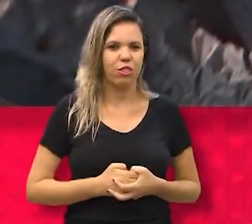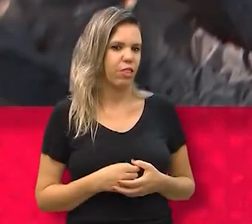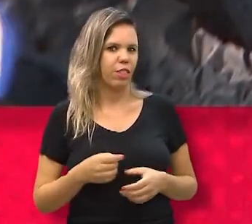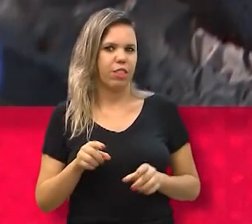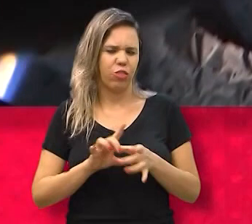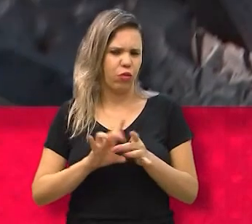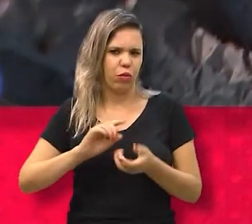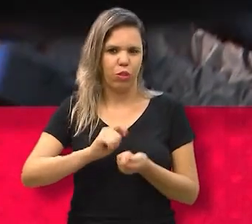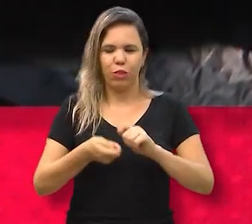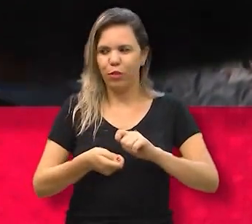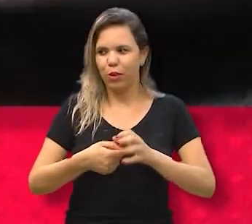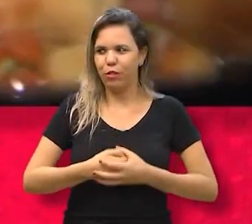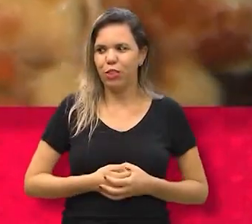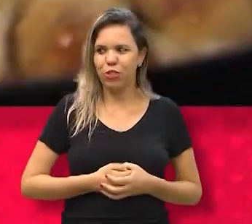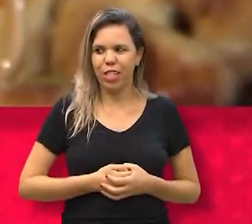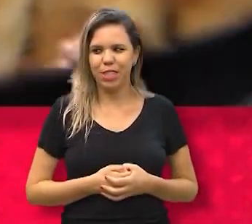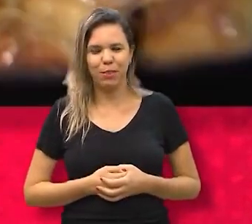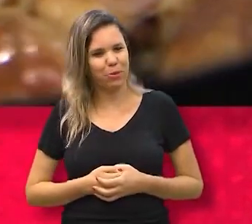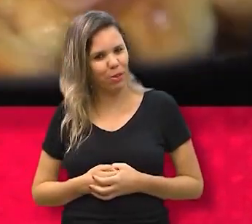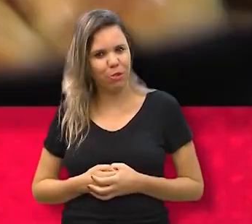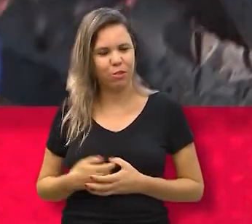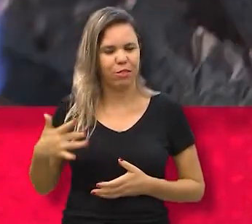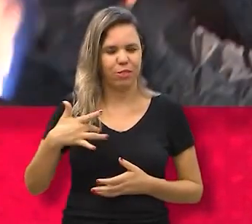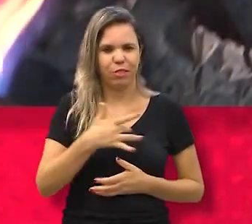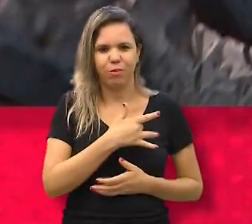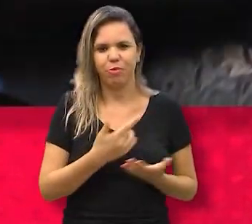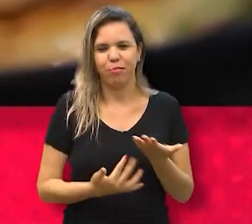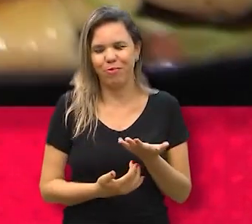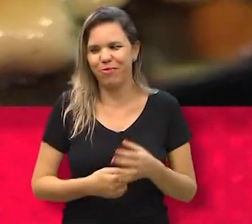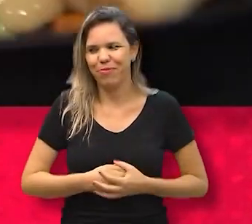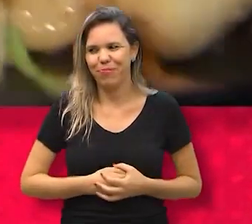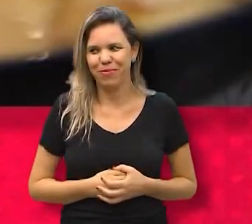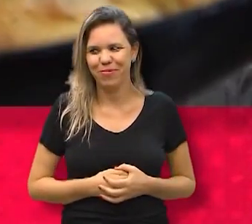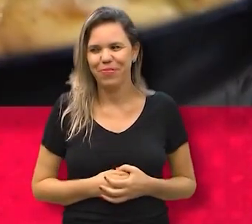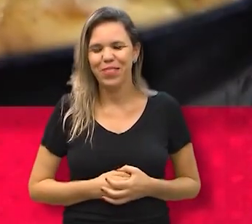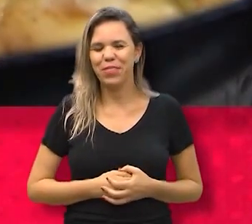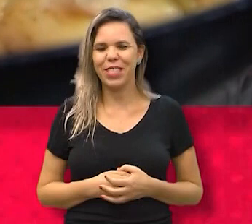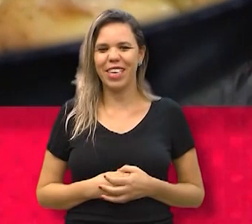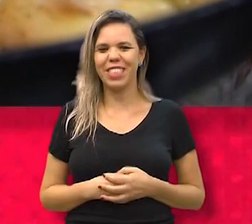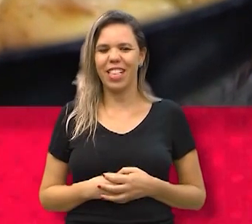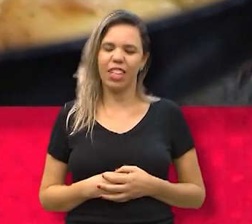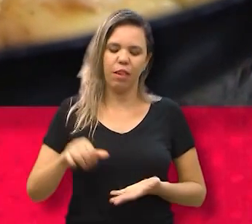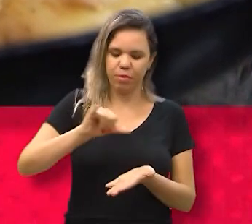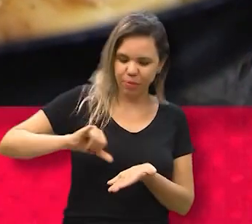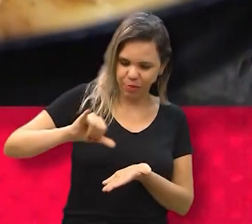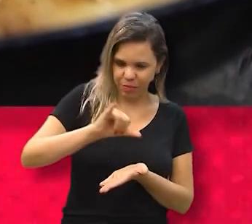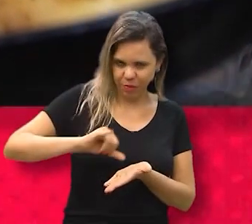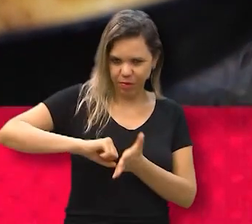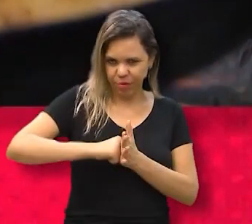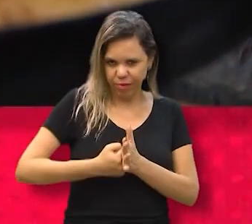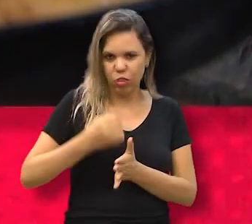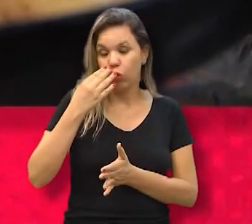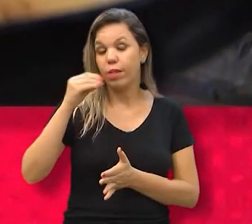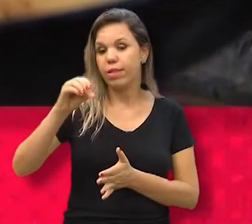A gente sempre cozinha tudo com um pouco de sal, então nossa água tem que estar salgada, fervendo. Tem que colocar o azeite, óleo? Não precisa. Não